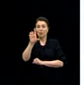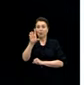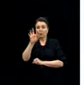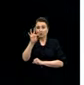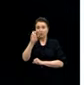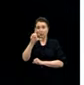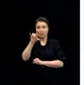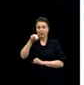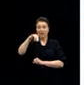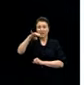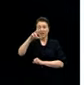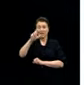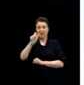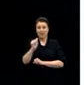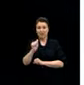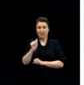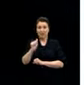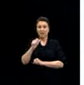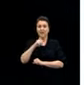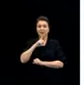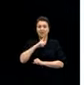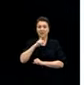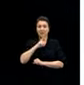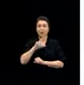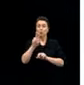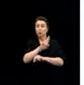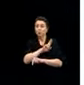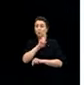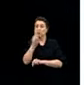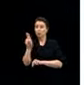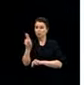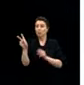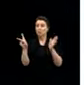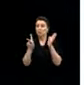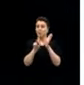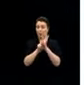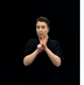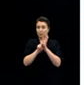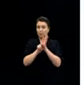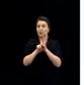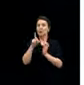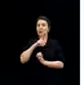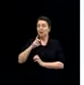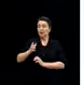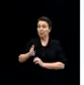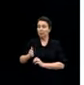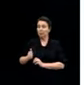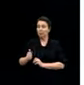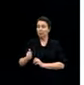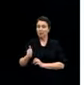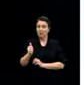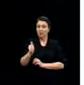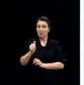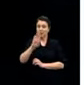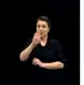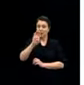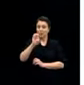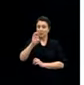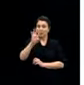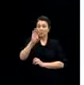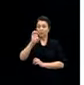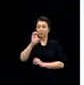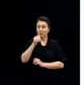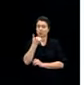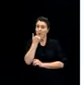bacilo Clostridium botulinum, é uma bactéria, tá? Clostridium botulinum.